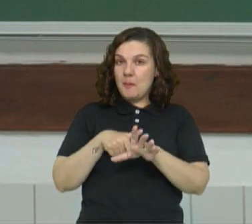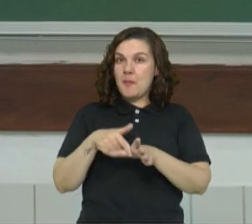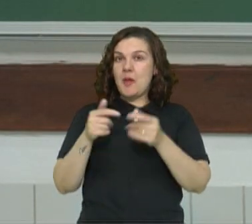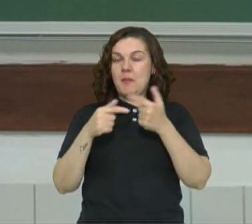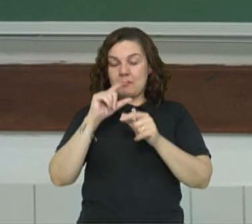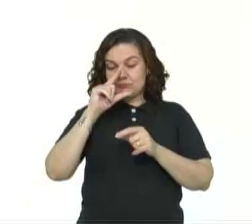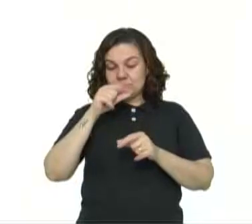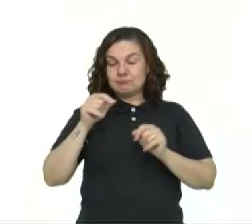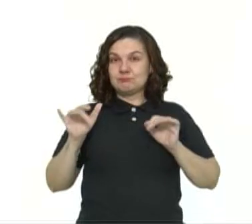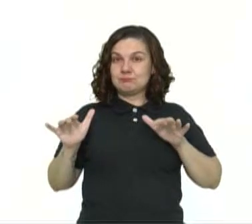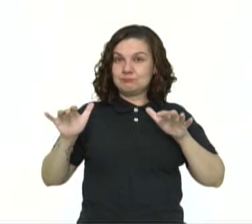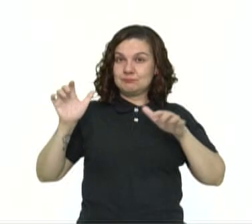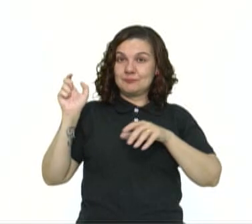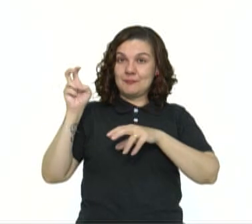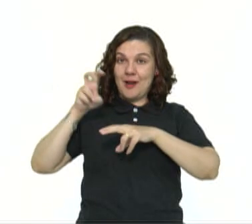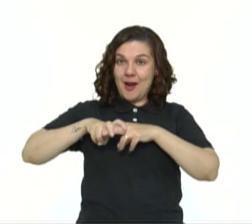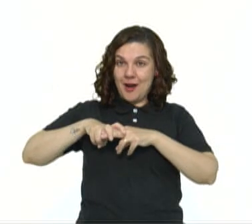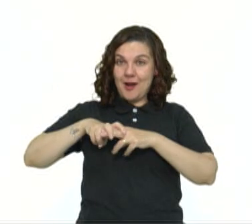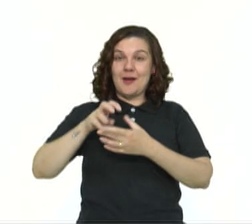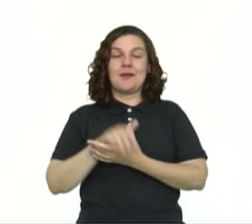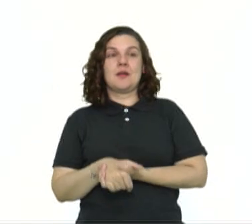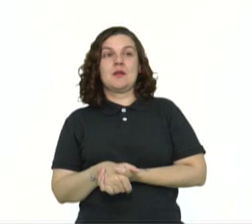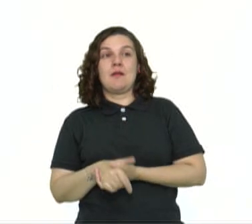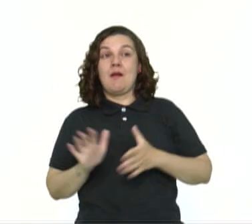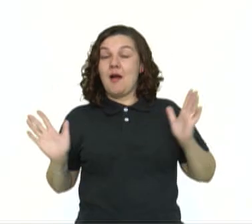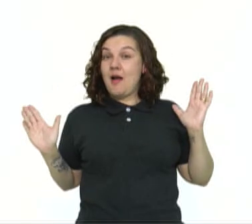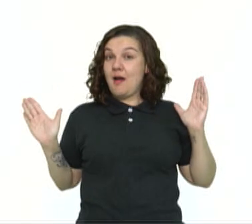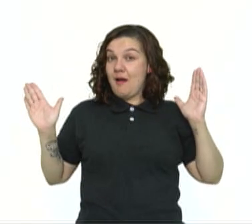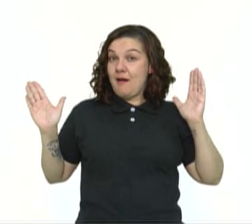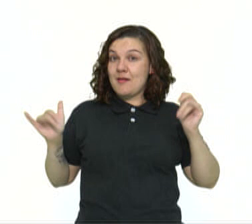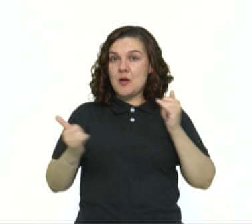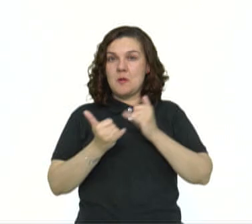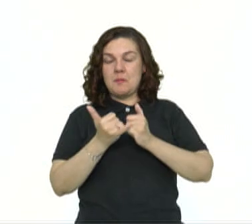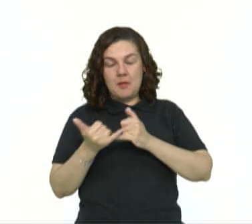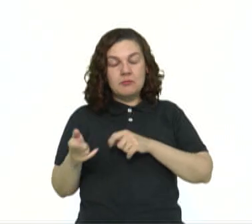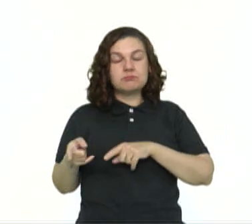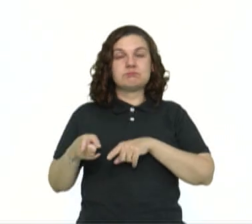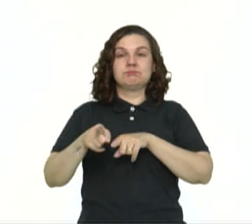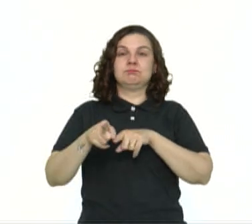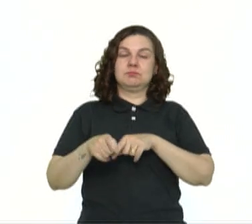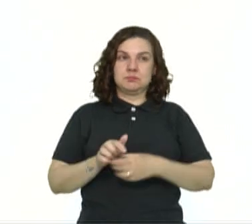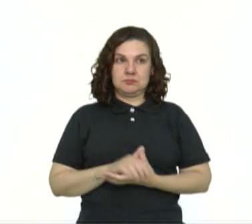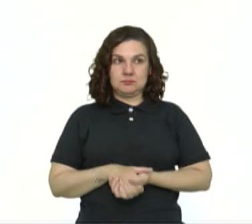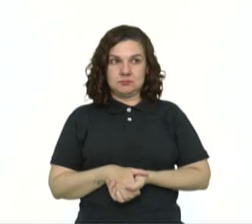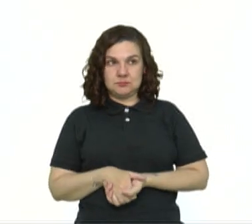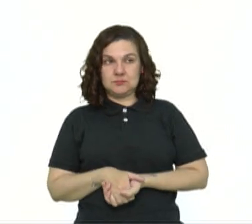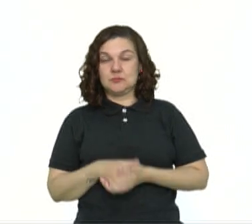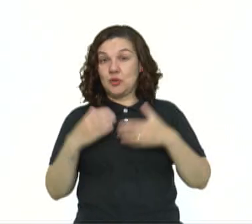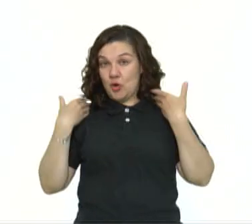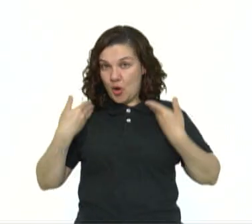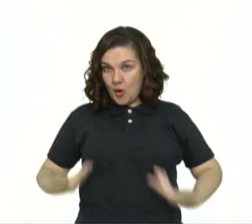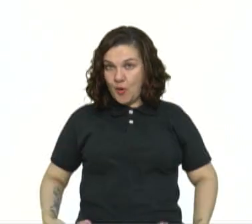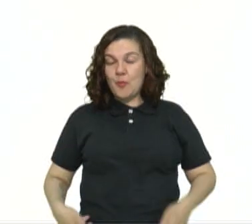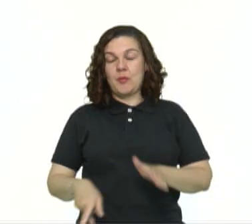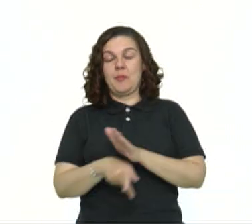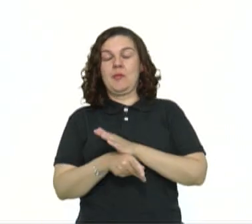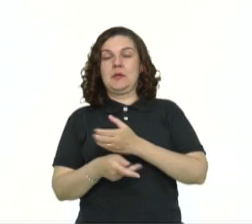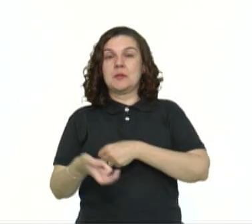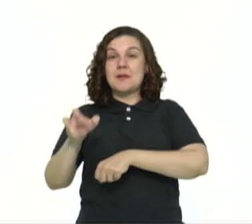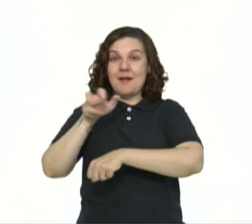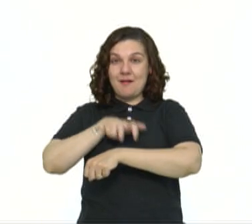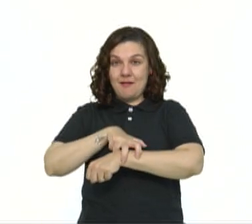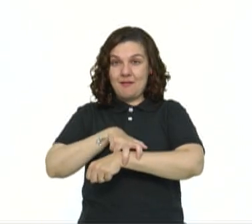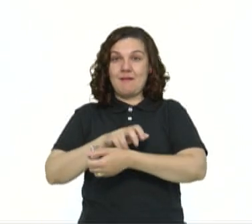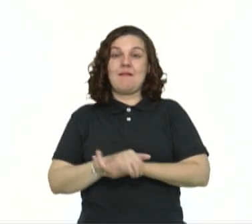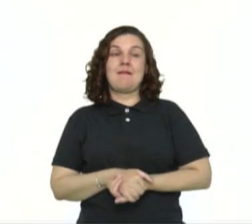águia, a parte das asas, né? Como se fosse um guerreiro de águia, né? Vestido com uma